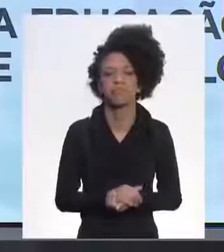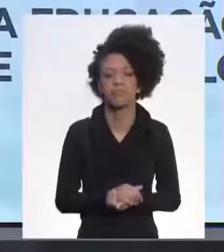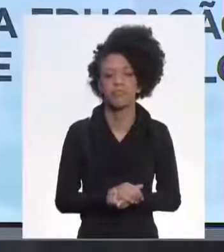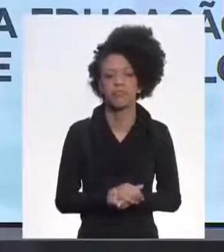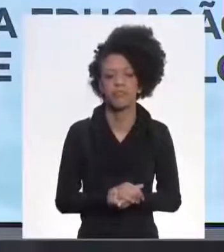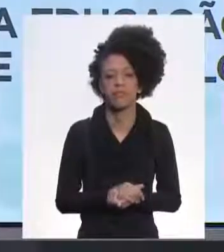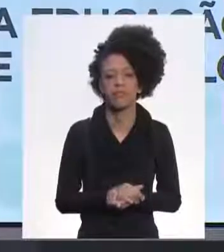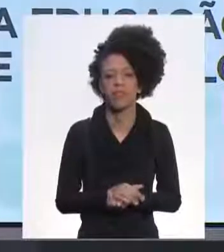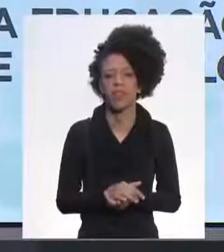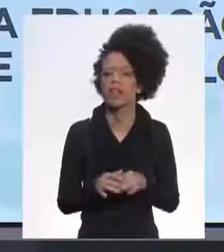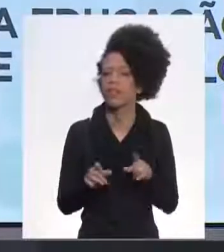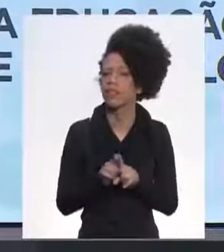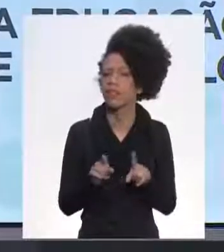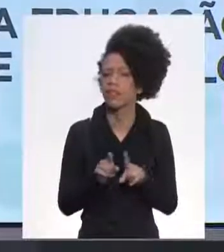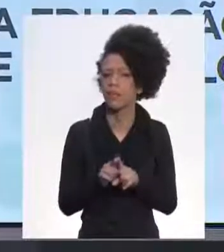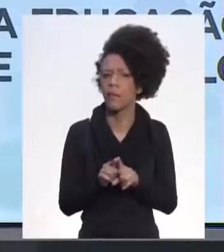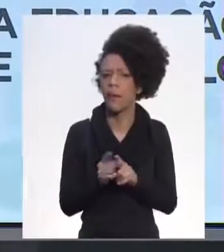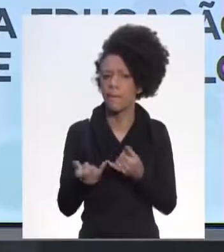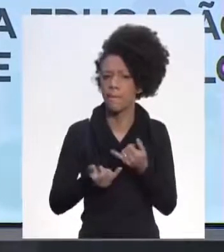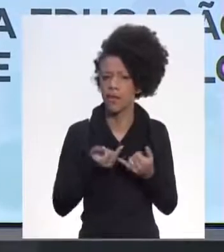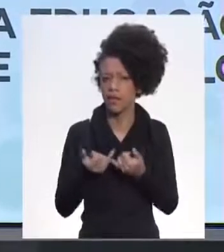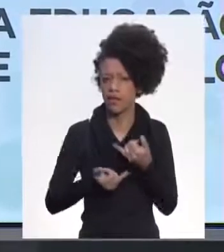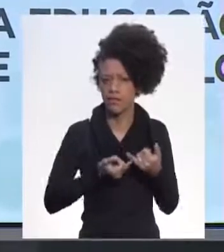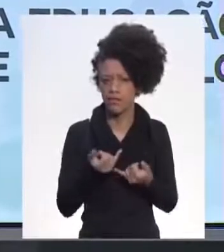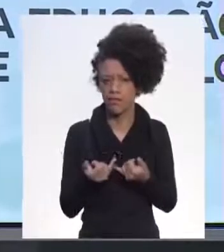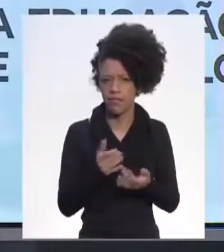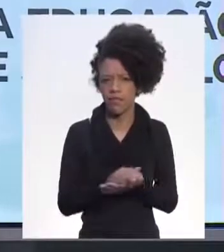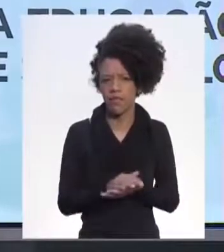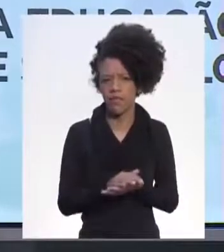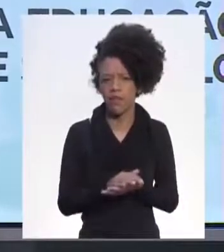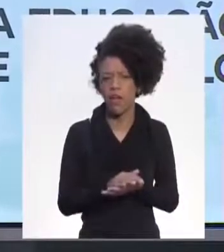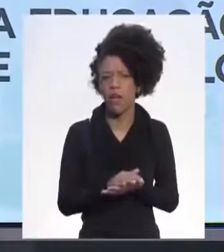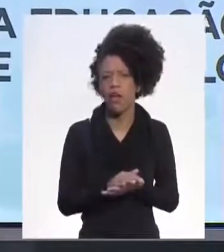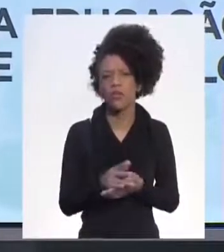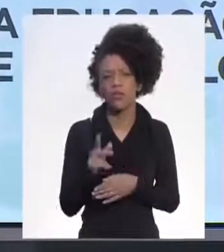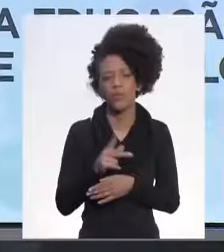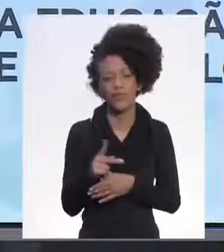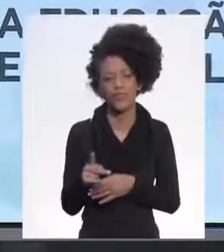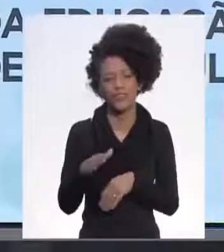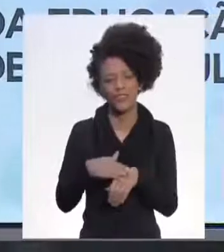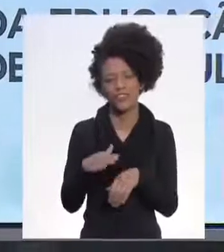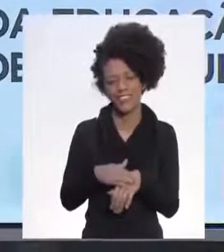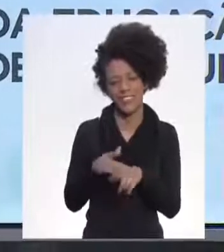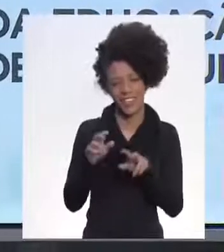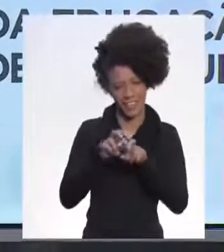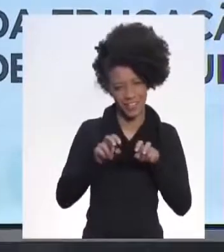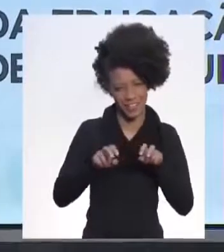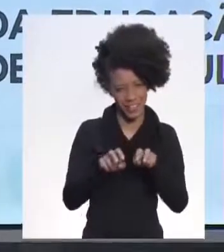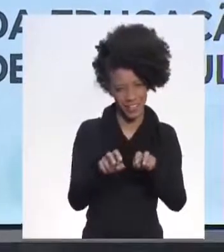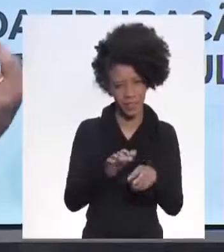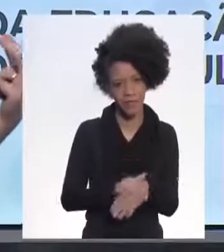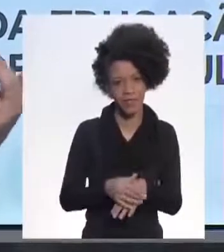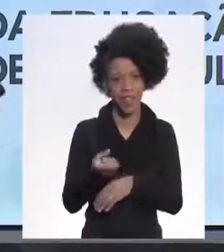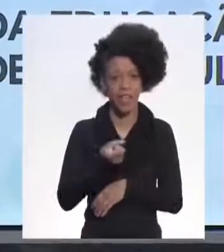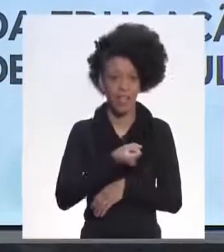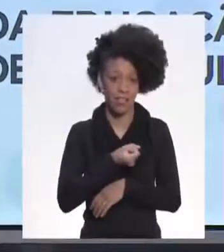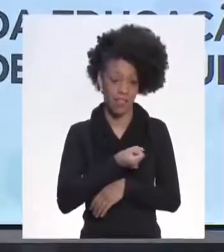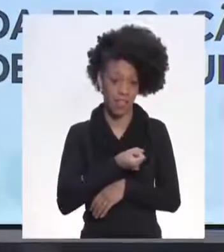eu tenho até uma brincadeira que um professor fazia comigo, que era o seguinte: a minha nota